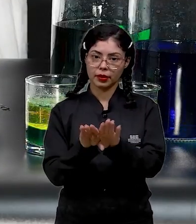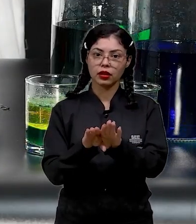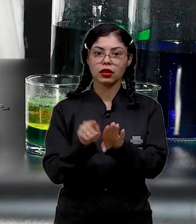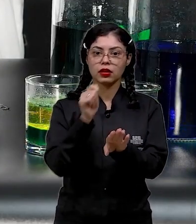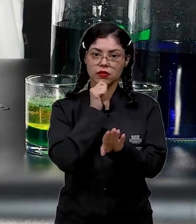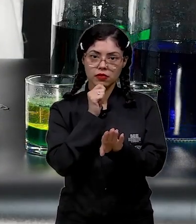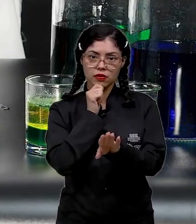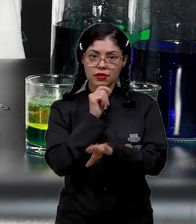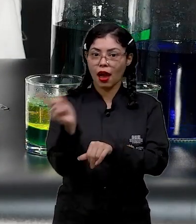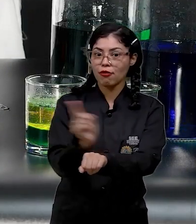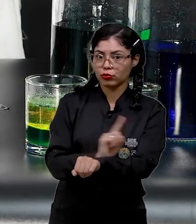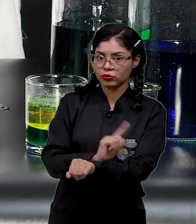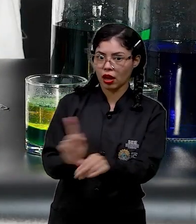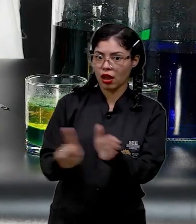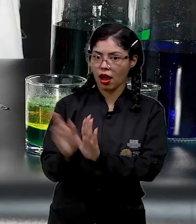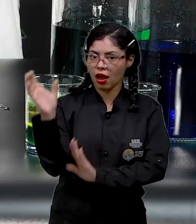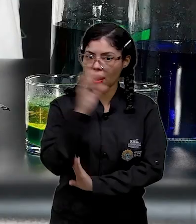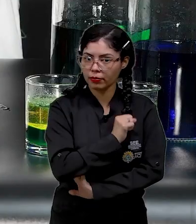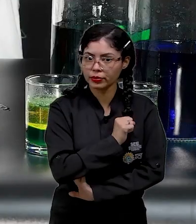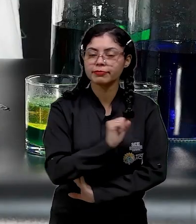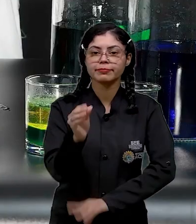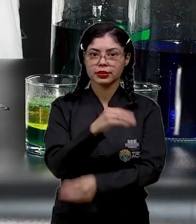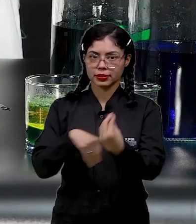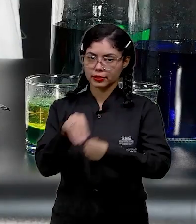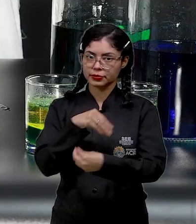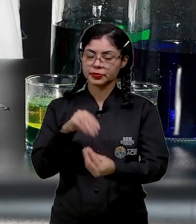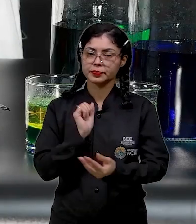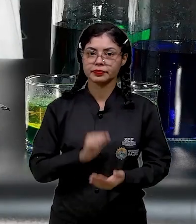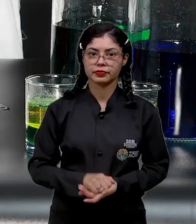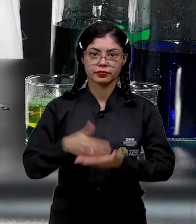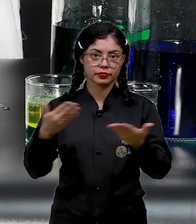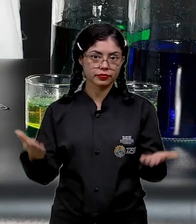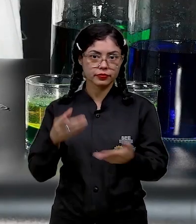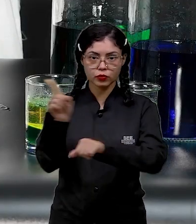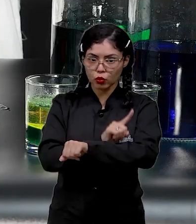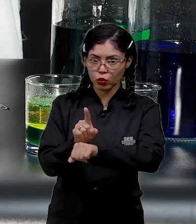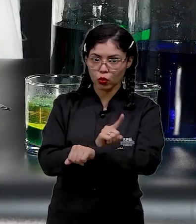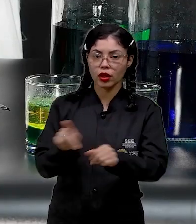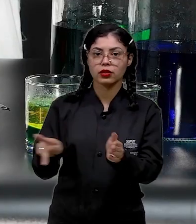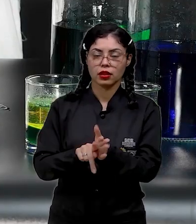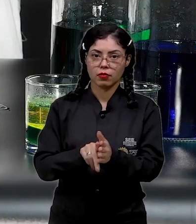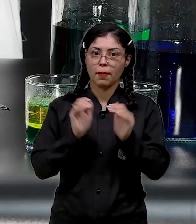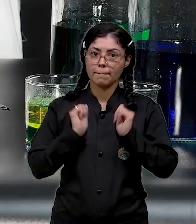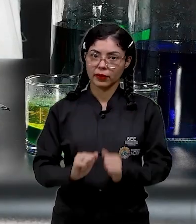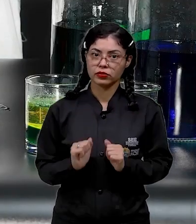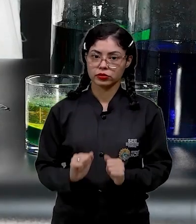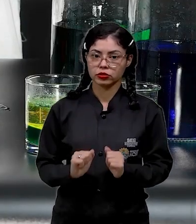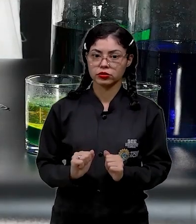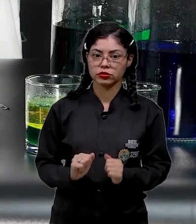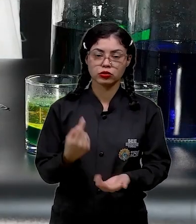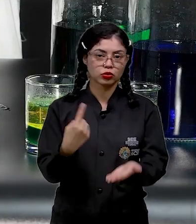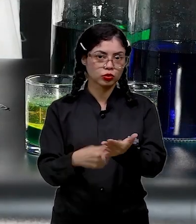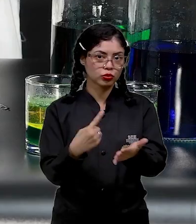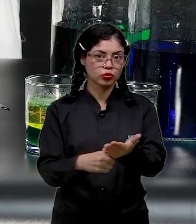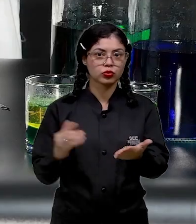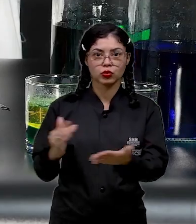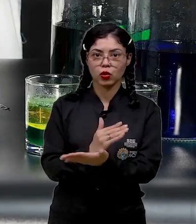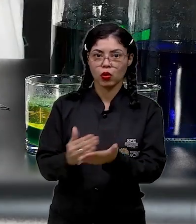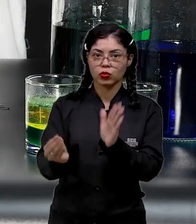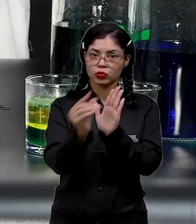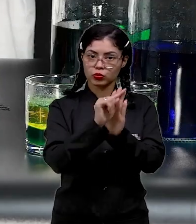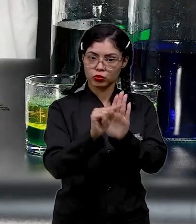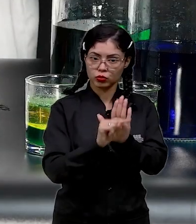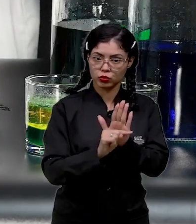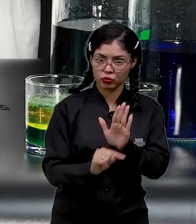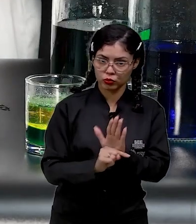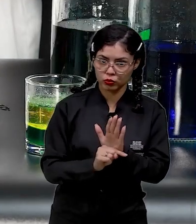à velocidade, né, das reações. Então, a velocidade da reação ela pode variar de acordo com alguns fatores, né? Isso